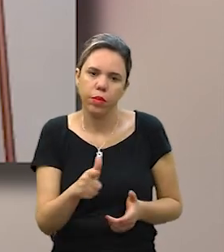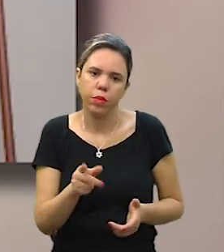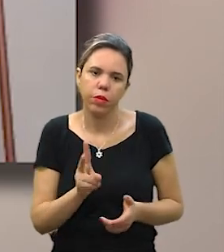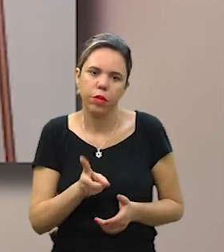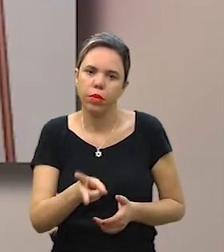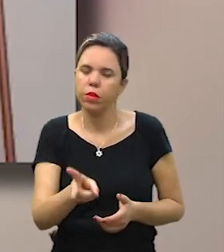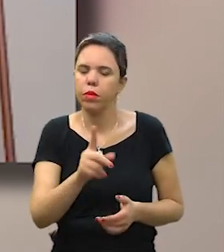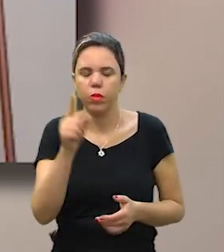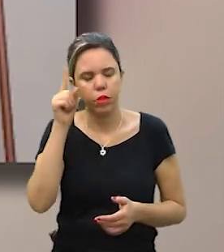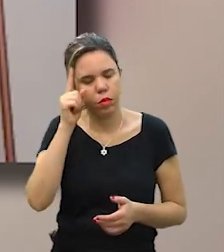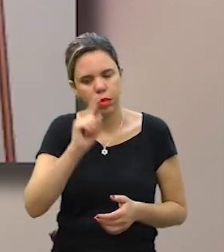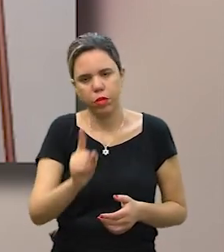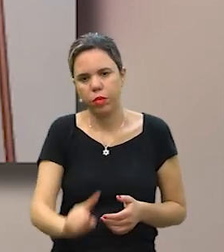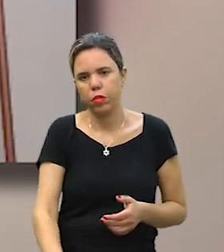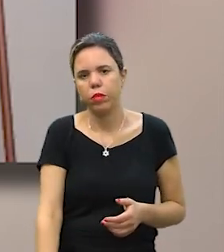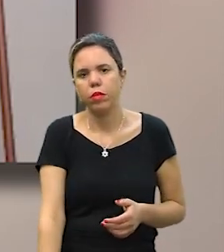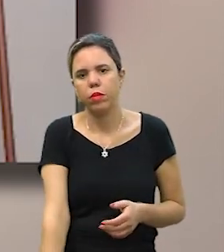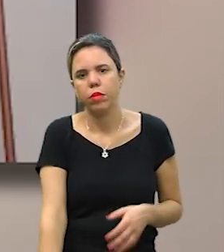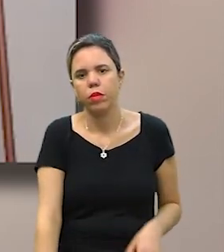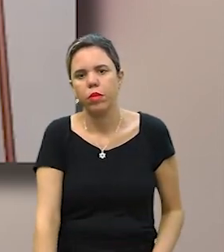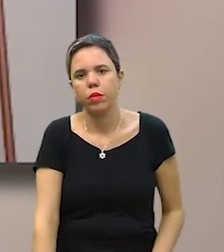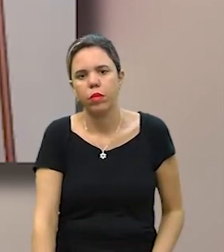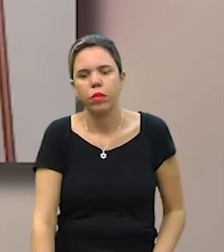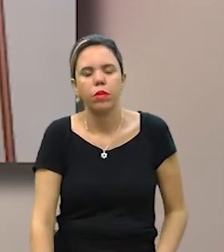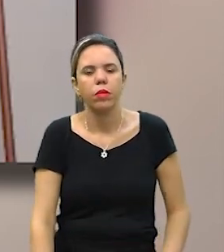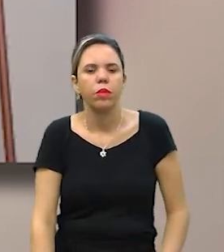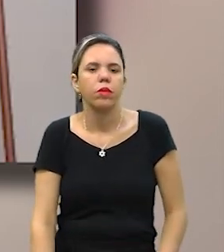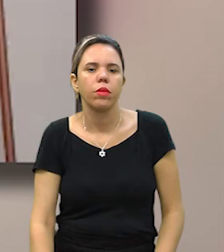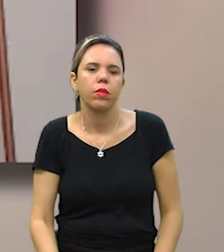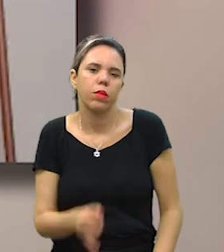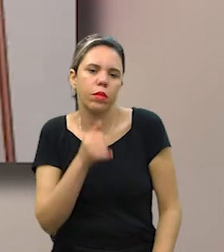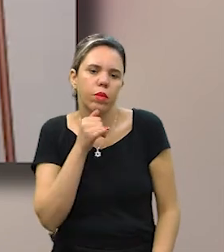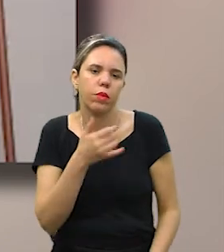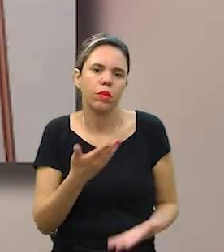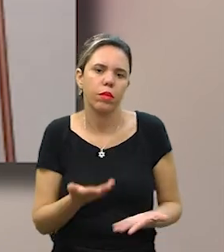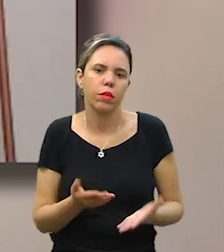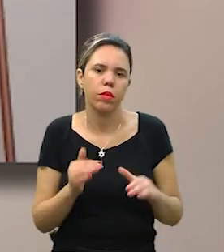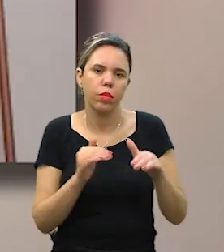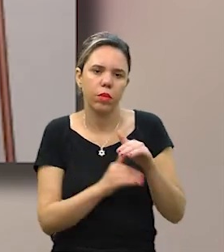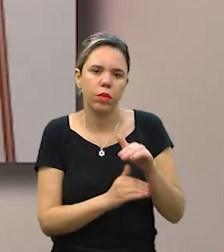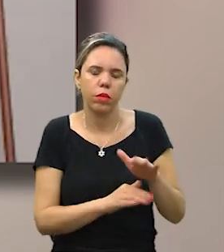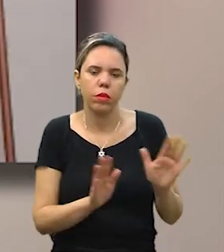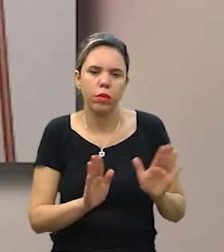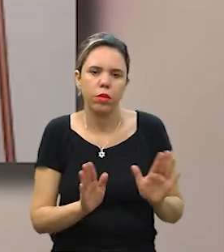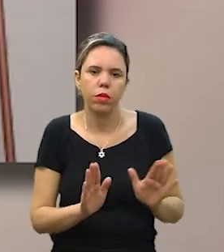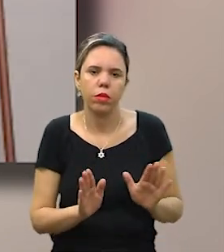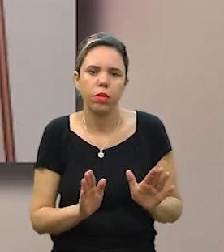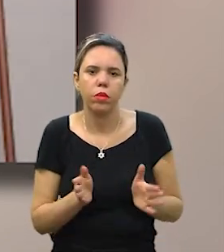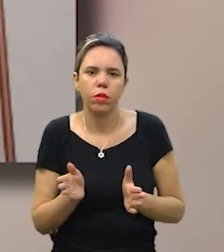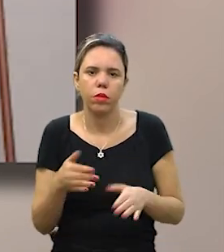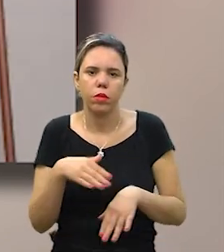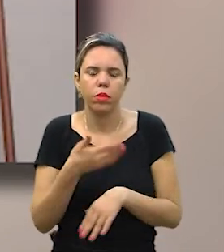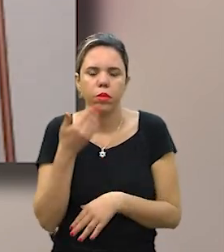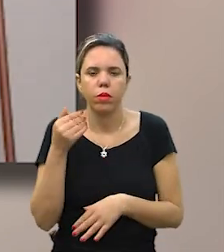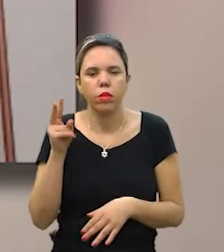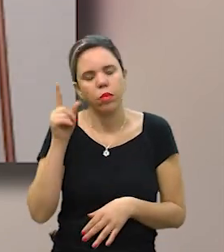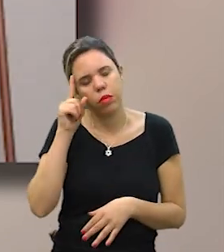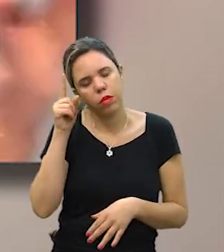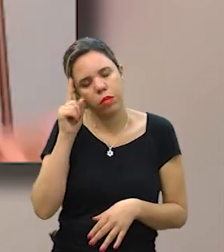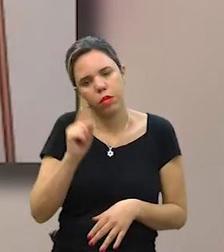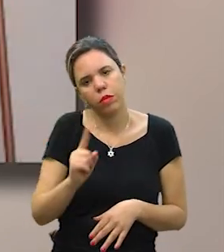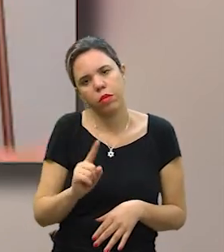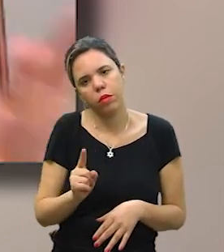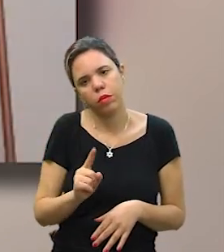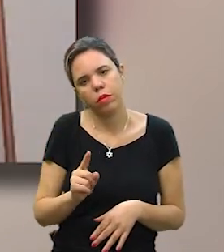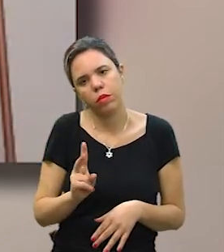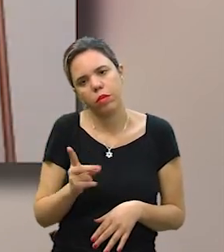tem que ser rotina, tá? Então não tem que estar ali no armário, acessível todos